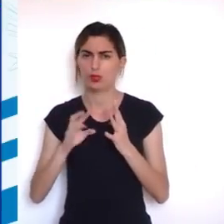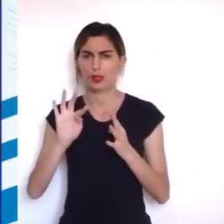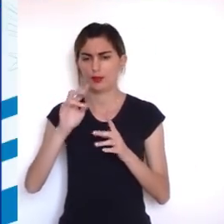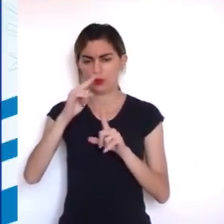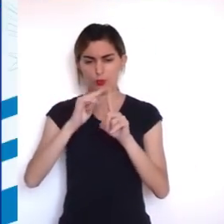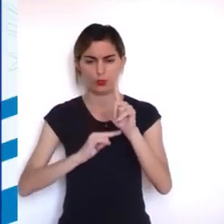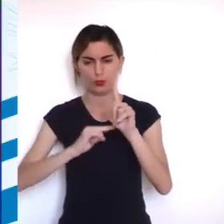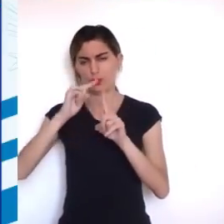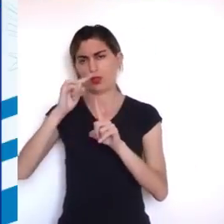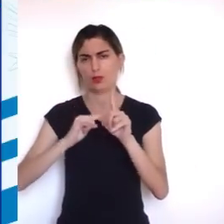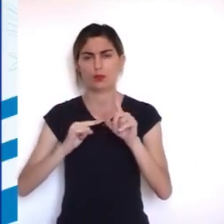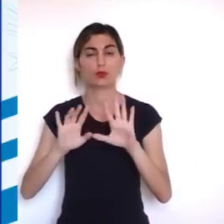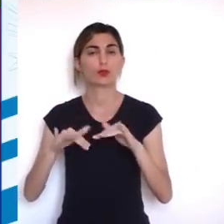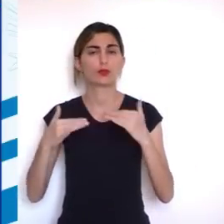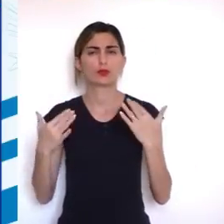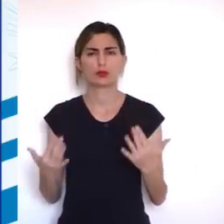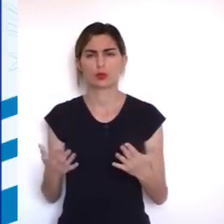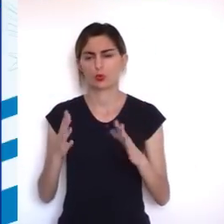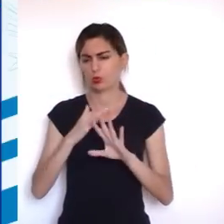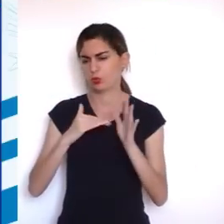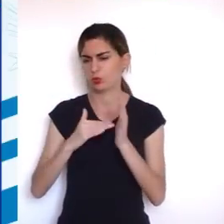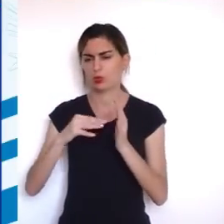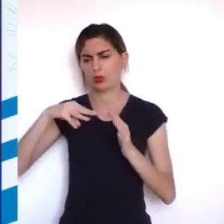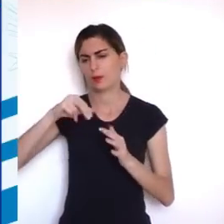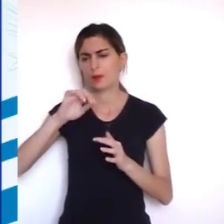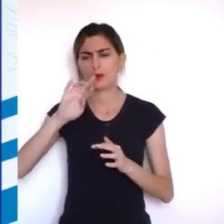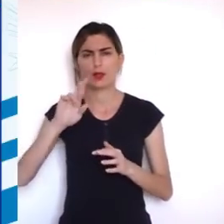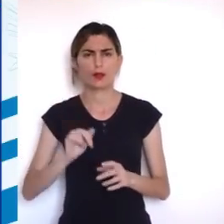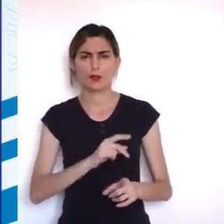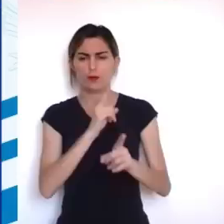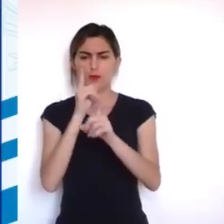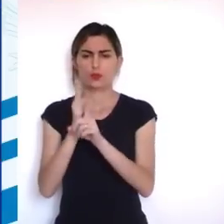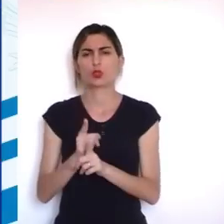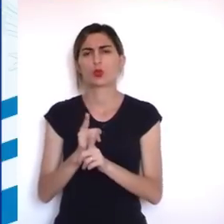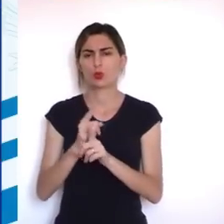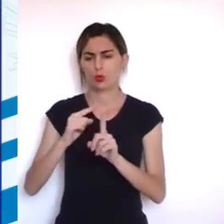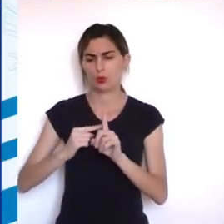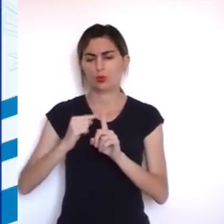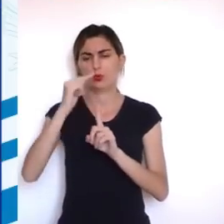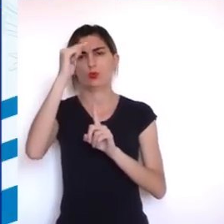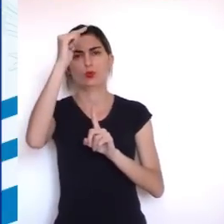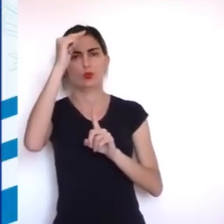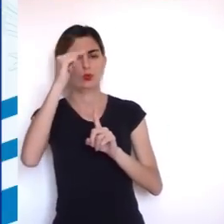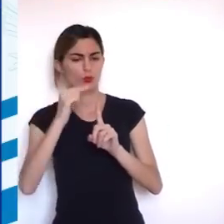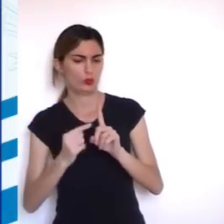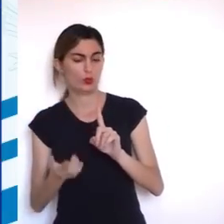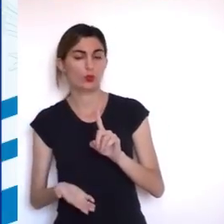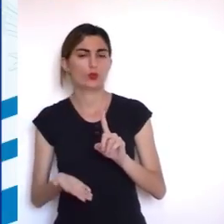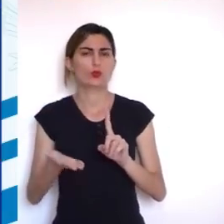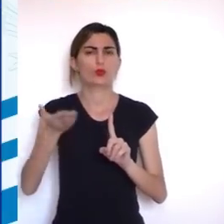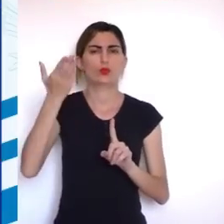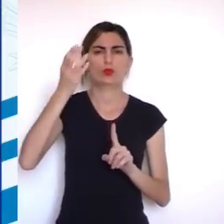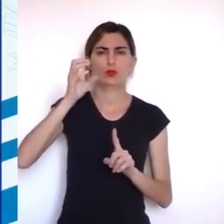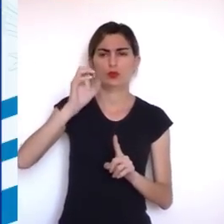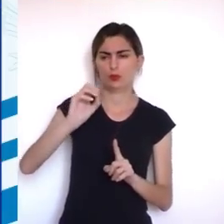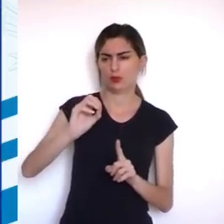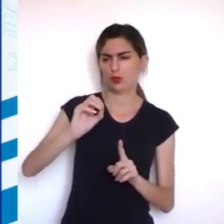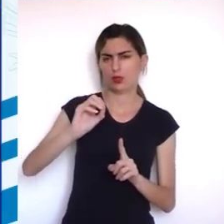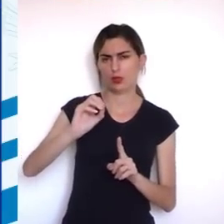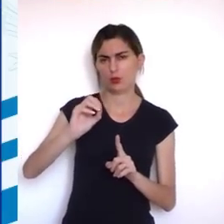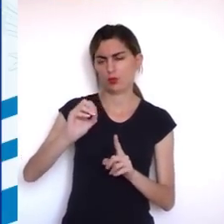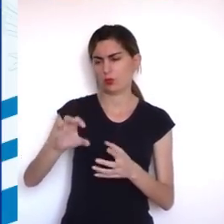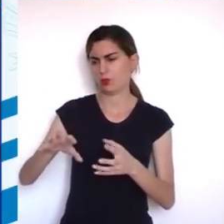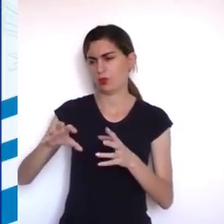ou radiação térmica. Então, toda matéria que se encontra a uma temperatura acima